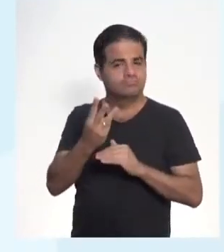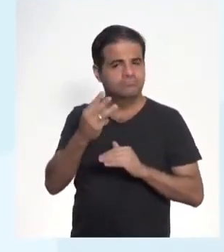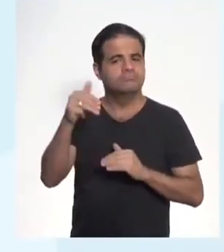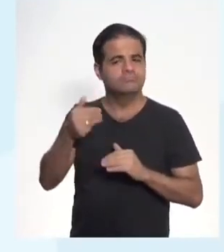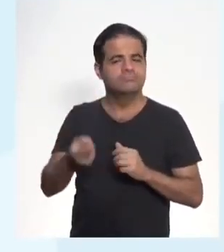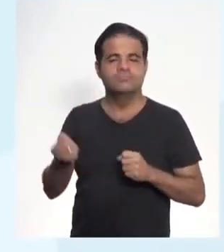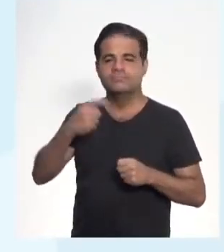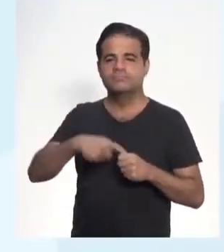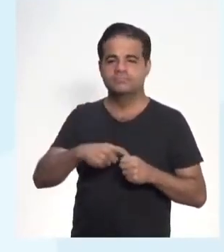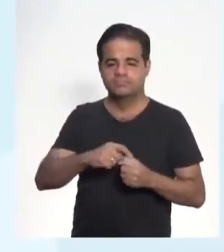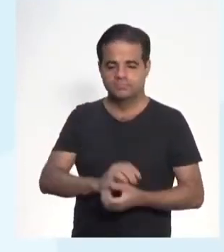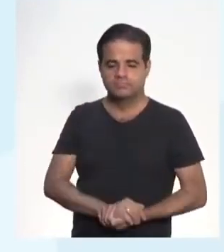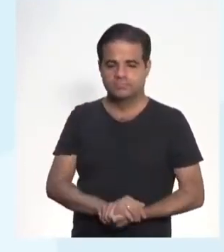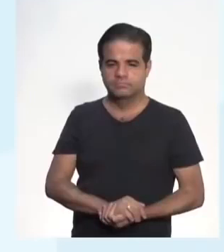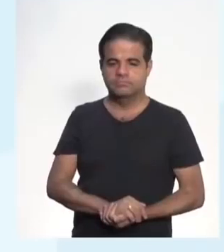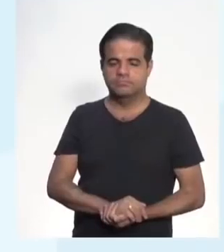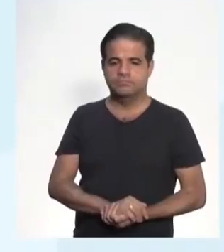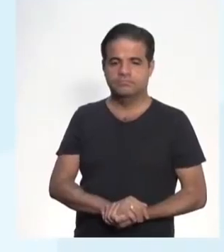já retornamos.